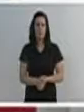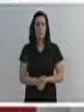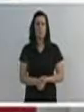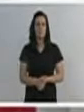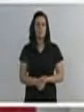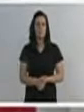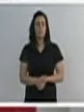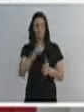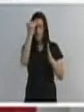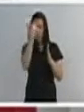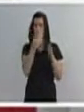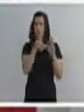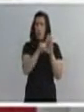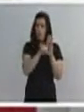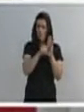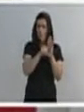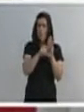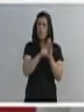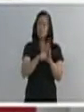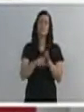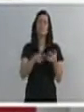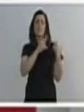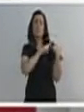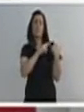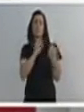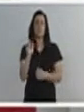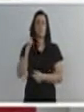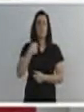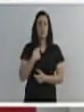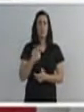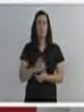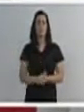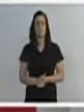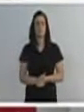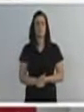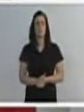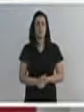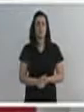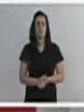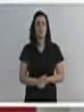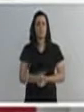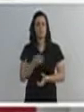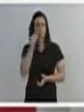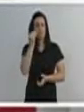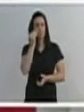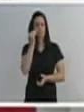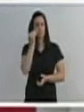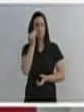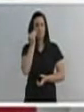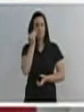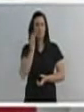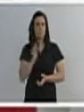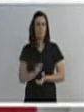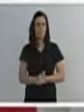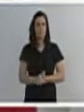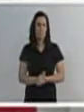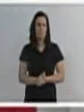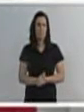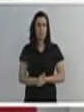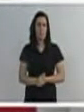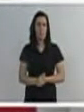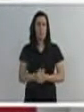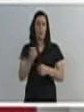caiu cerca de 17%. O Estado não aumentou impostos, e isso é fato, não houve aumento de impostos, a folha de